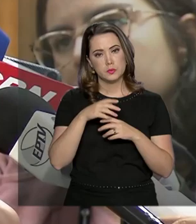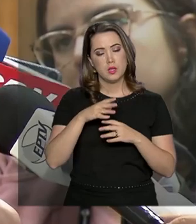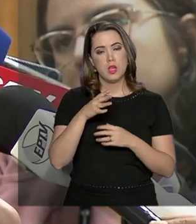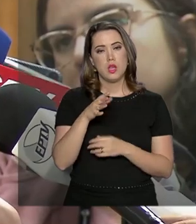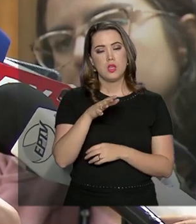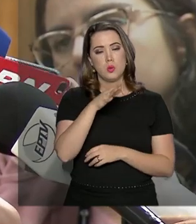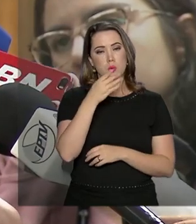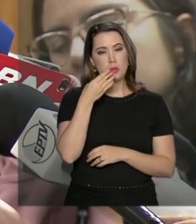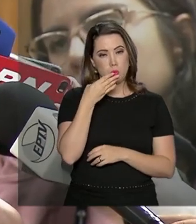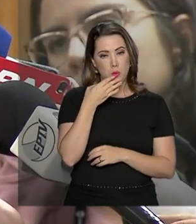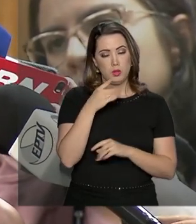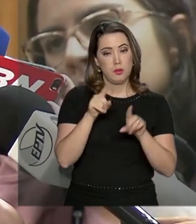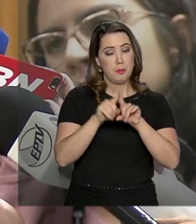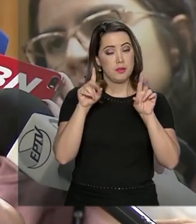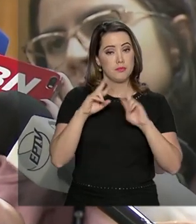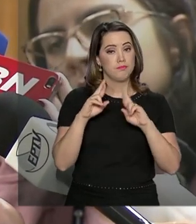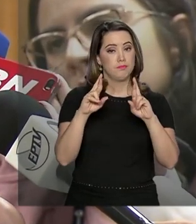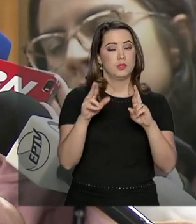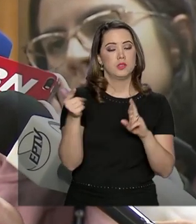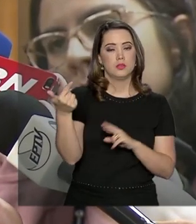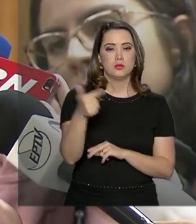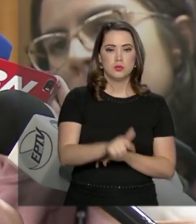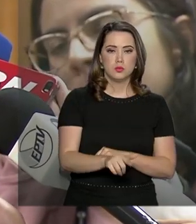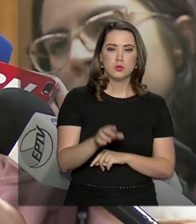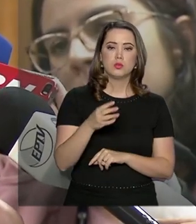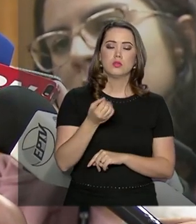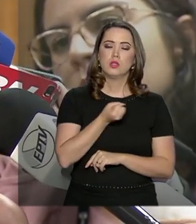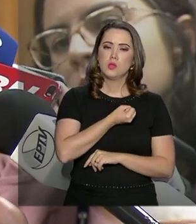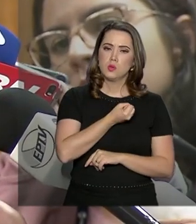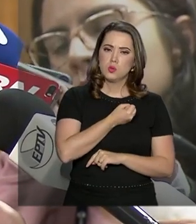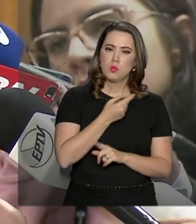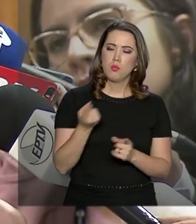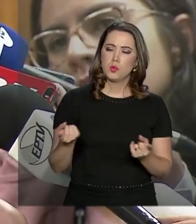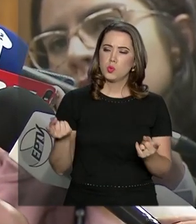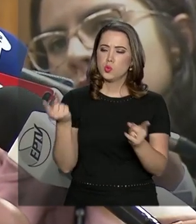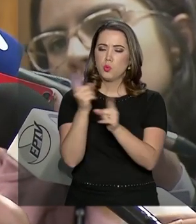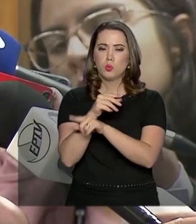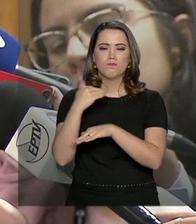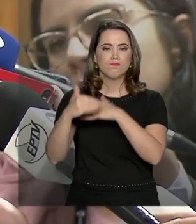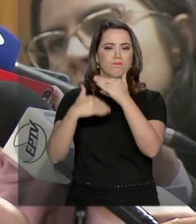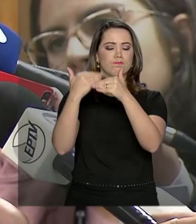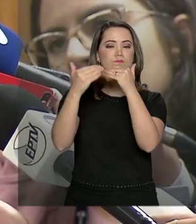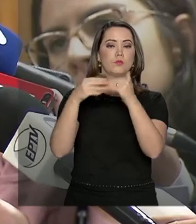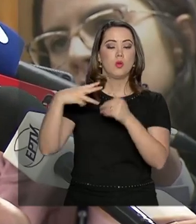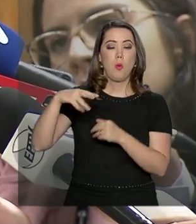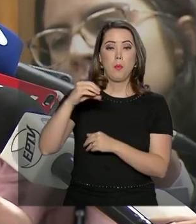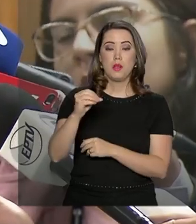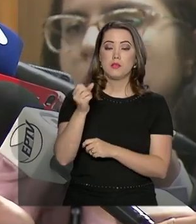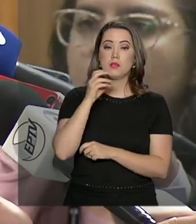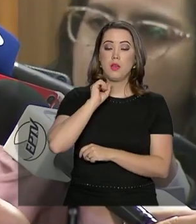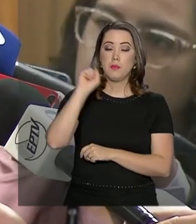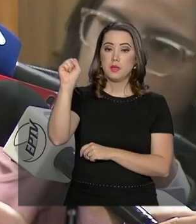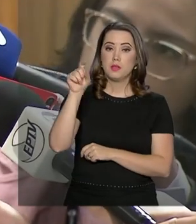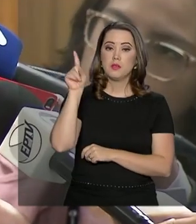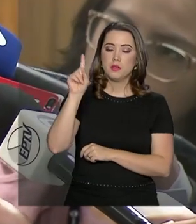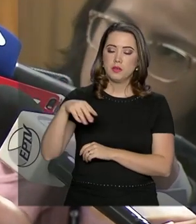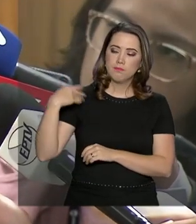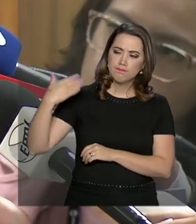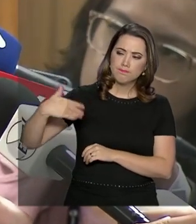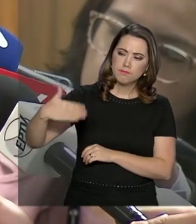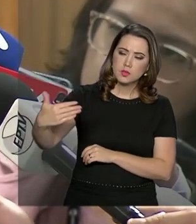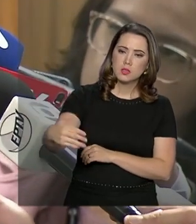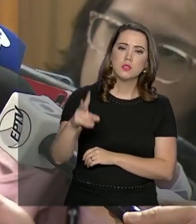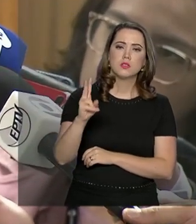açúcar. Mas a expectativa, mais uma vez, né, é que esses números sejam revertidos nos meses de março e abril, que são meses